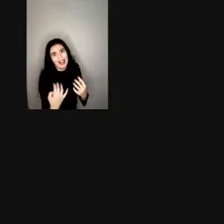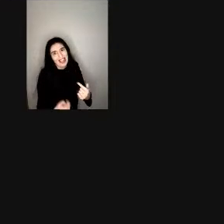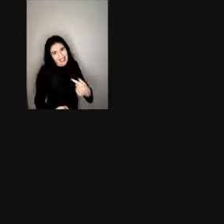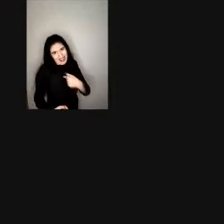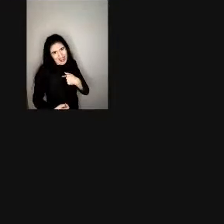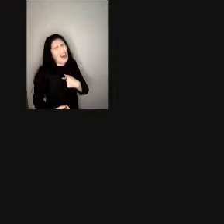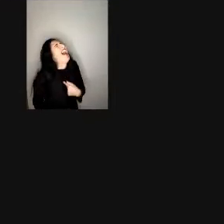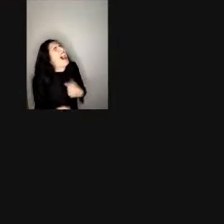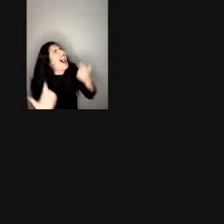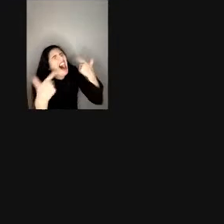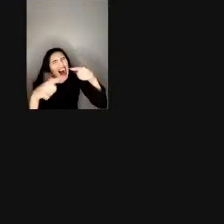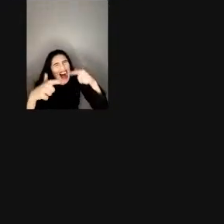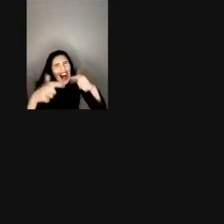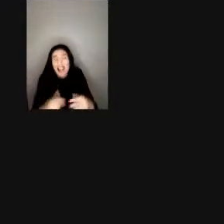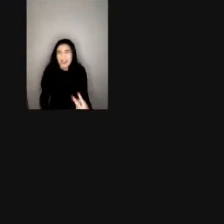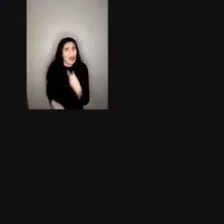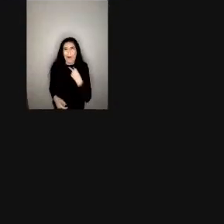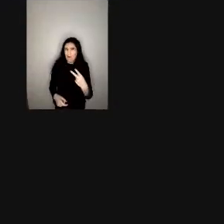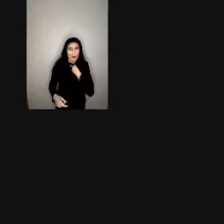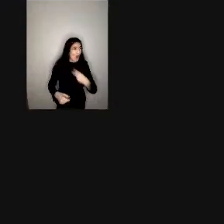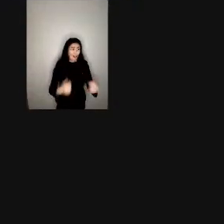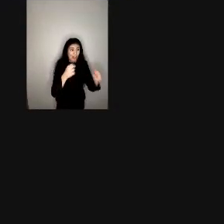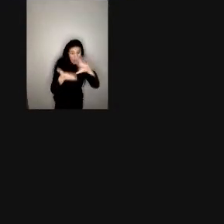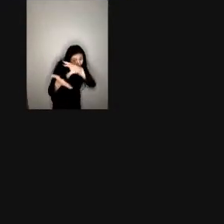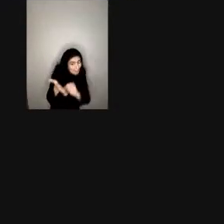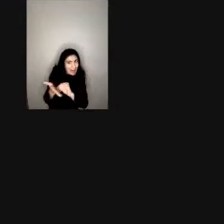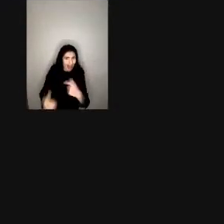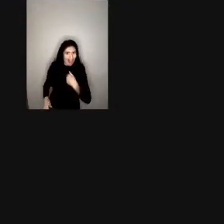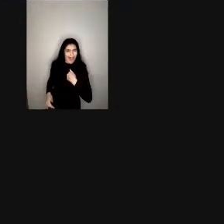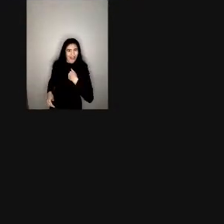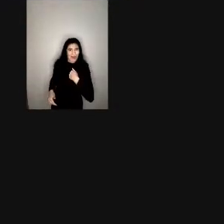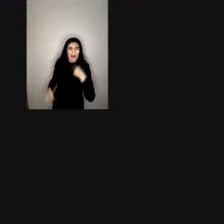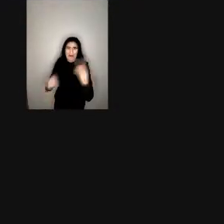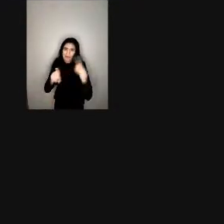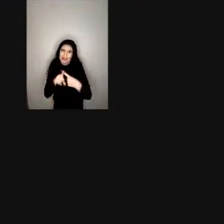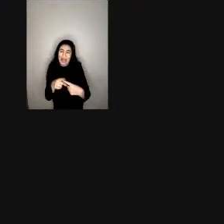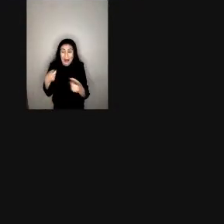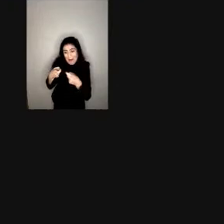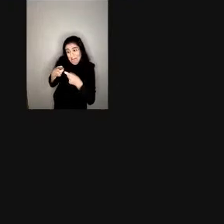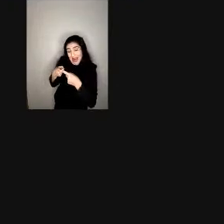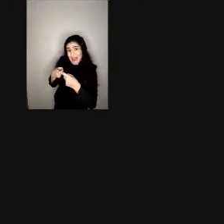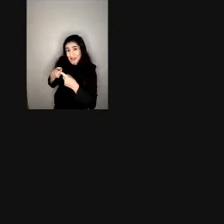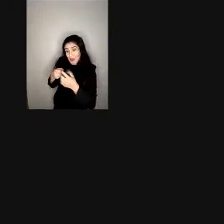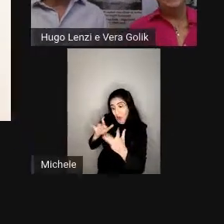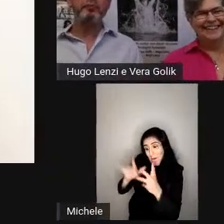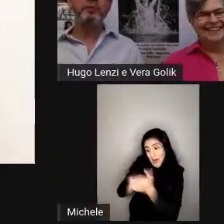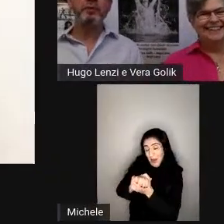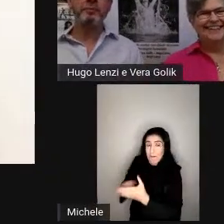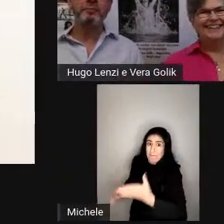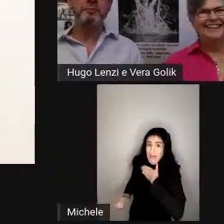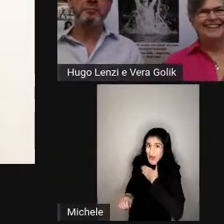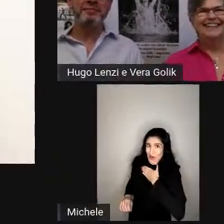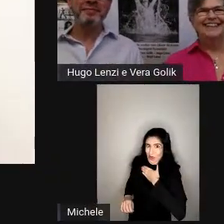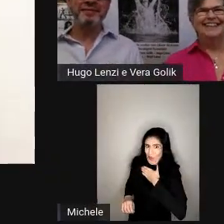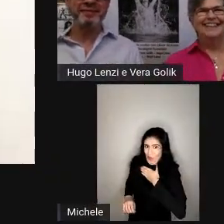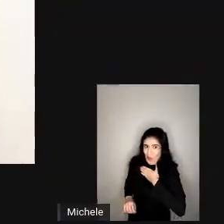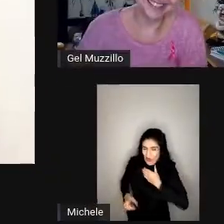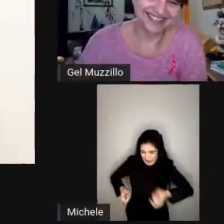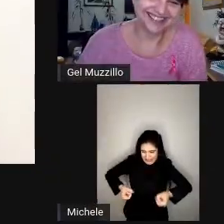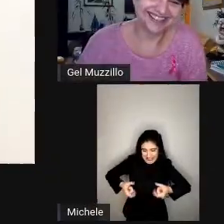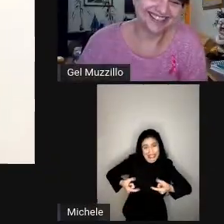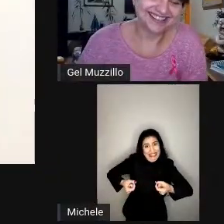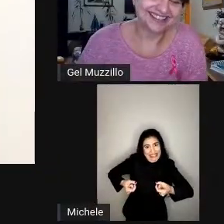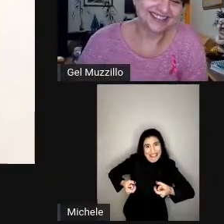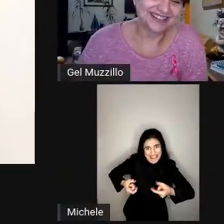durmo. Você veja quanta coisa boa a vida me preparou e quanta coisa boa eu tenho para dizer a vocês. E graças a